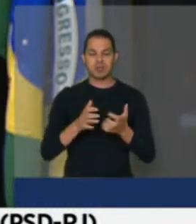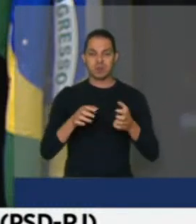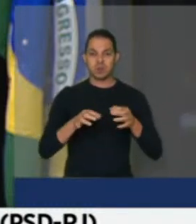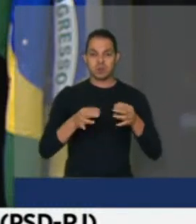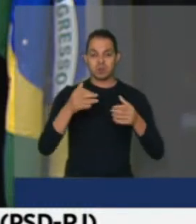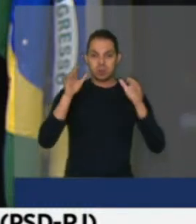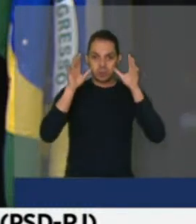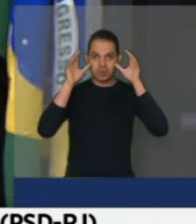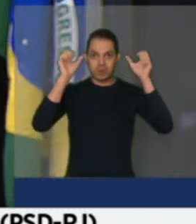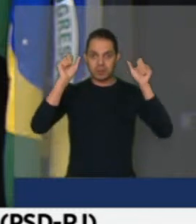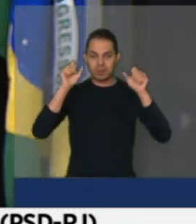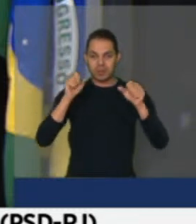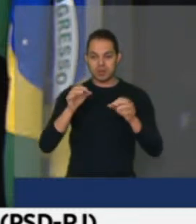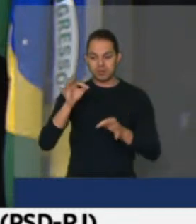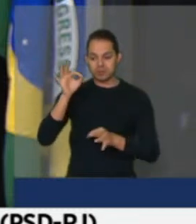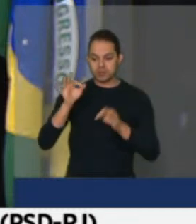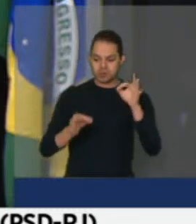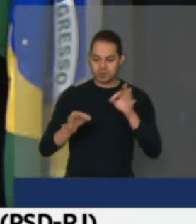pelo homicídio